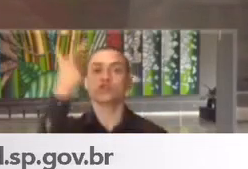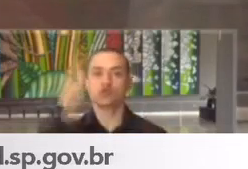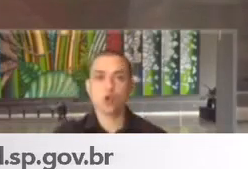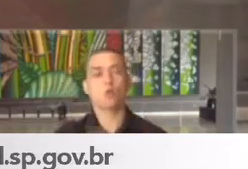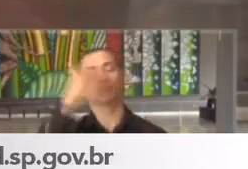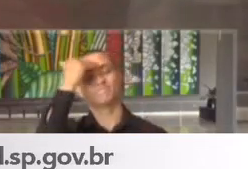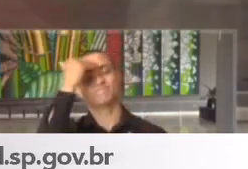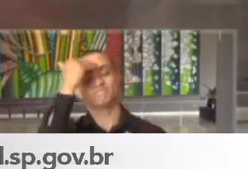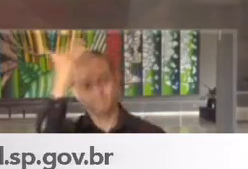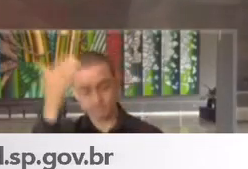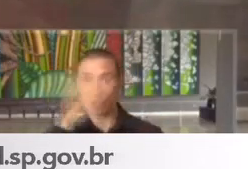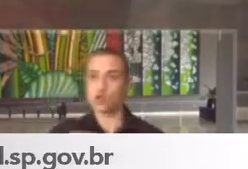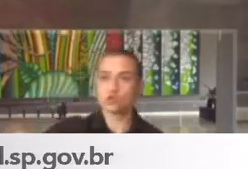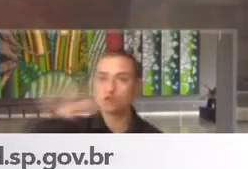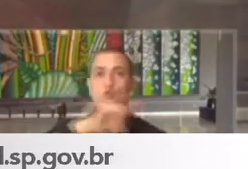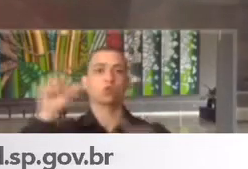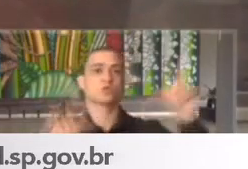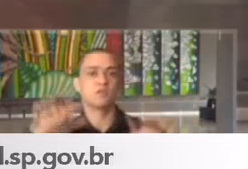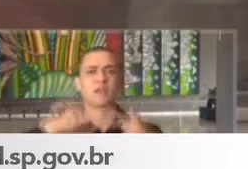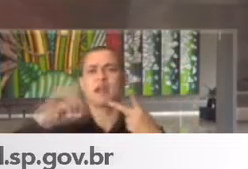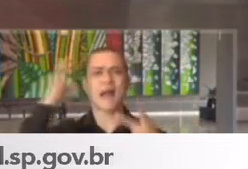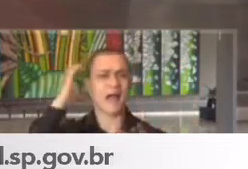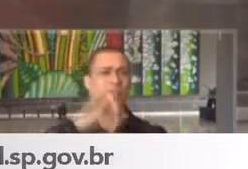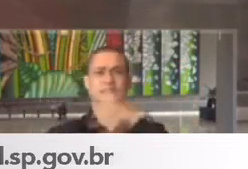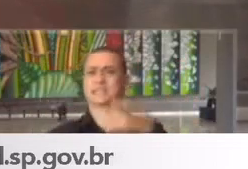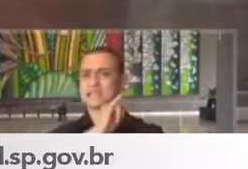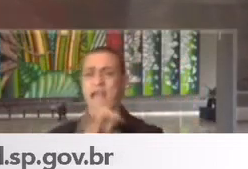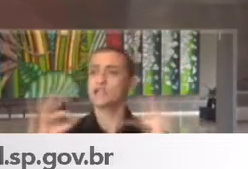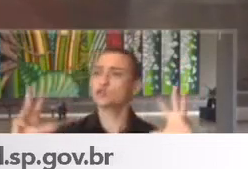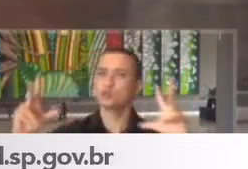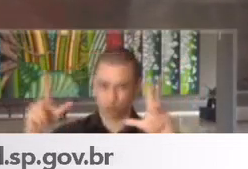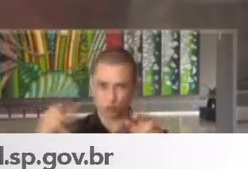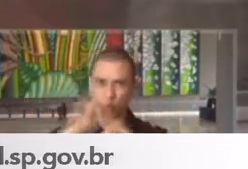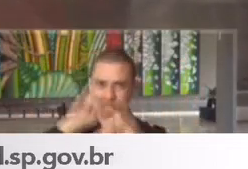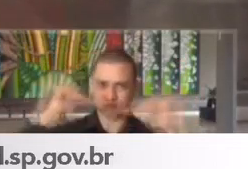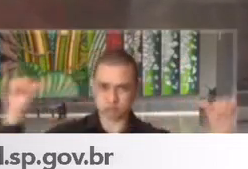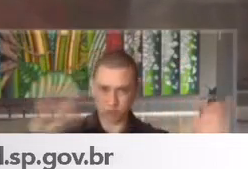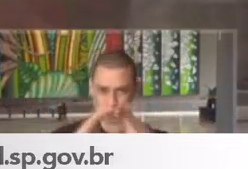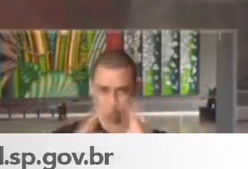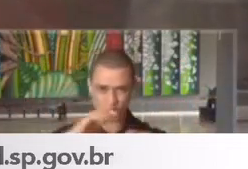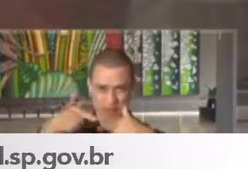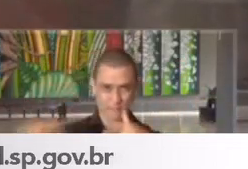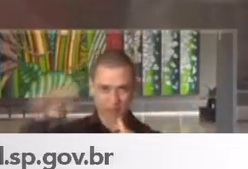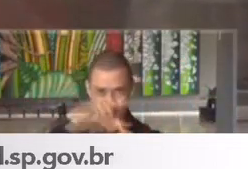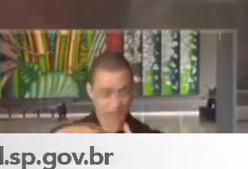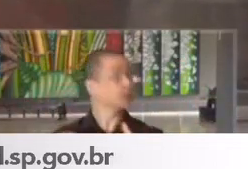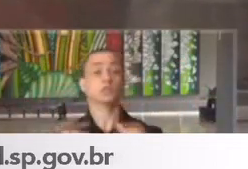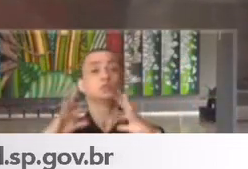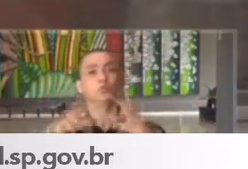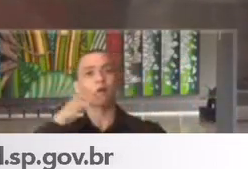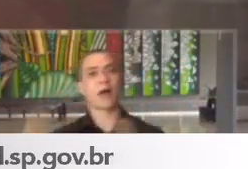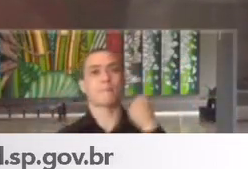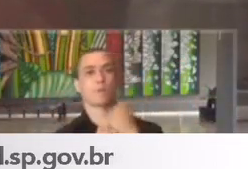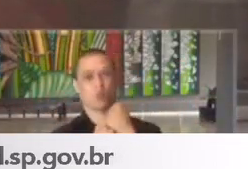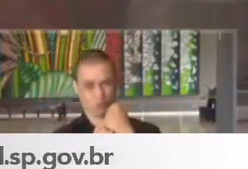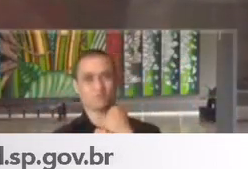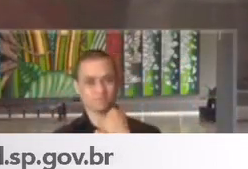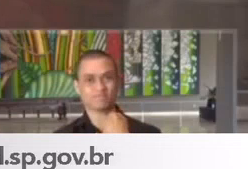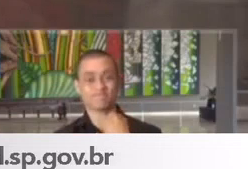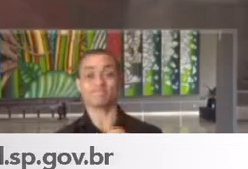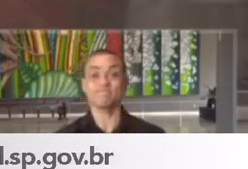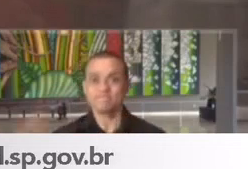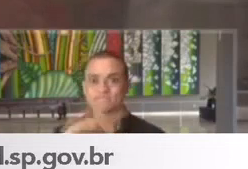aos veículos de comunicação, todos eles, de mídia eletrônica, mídia impressa e os digitais, pelo apoio e pela forma clara com